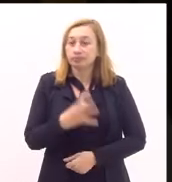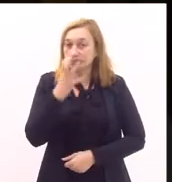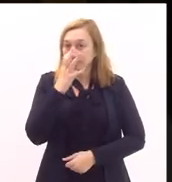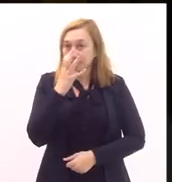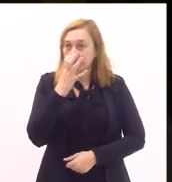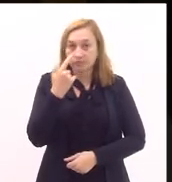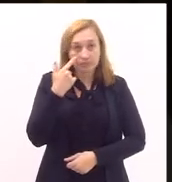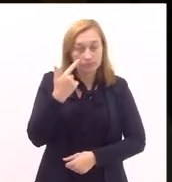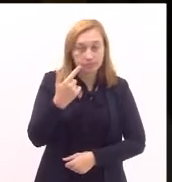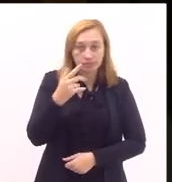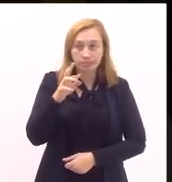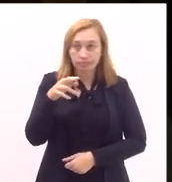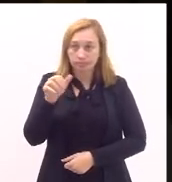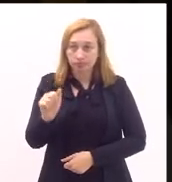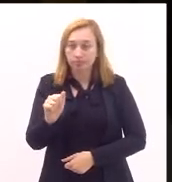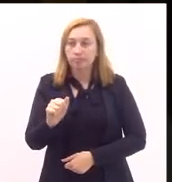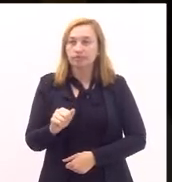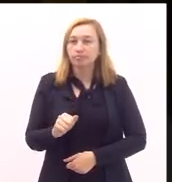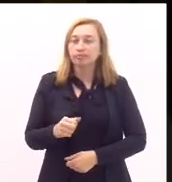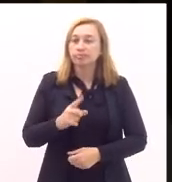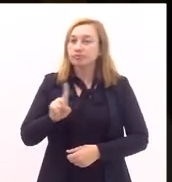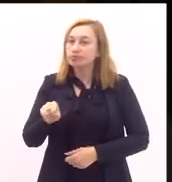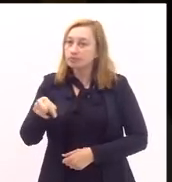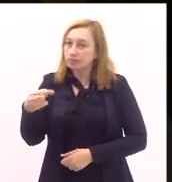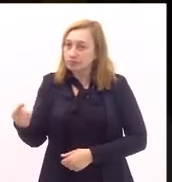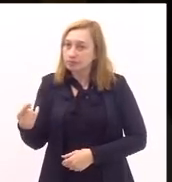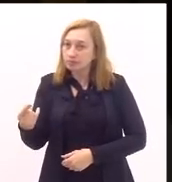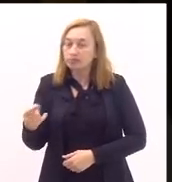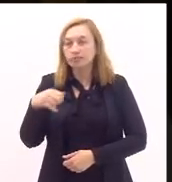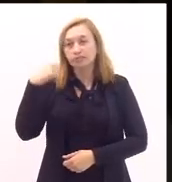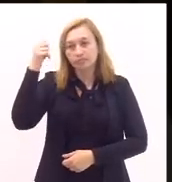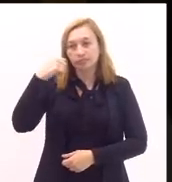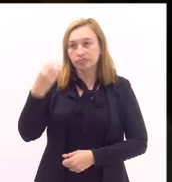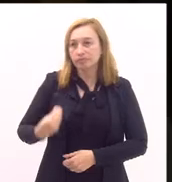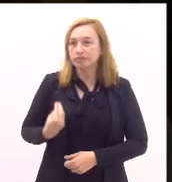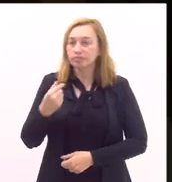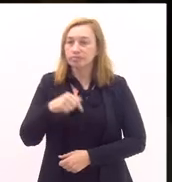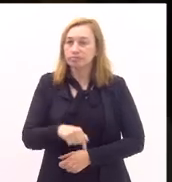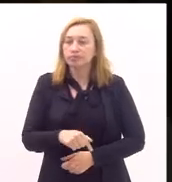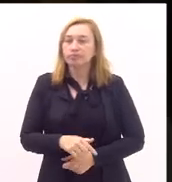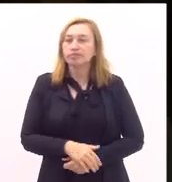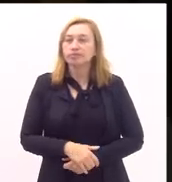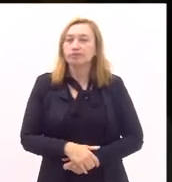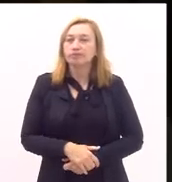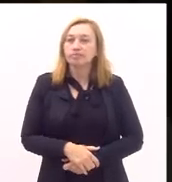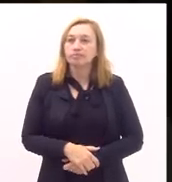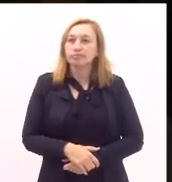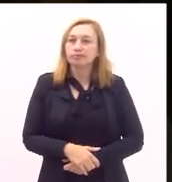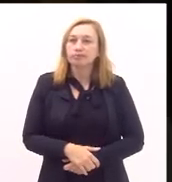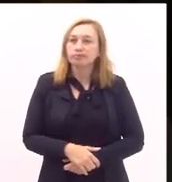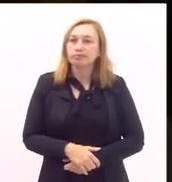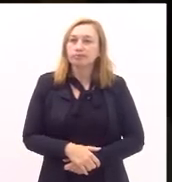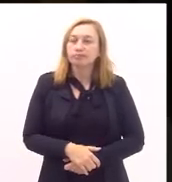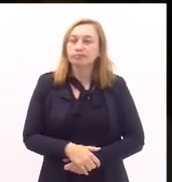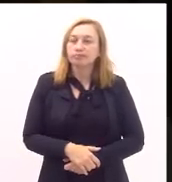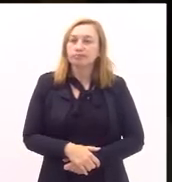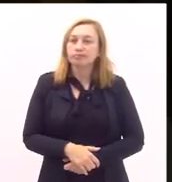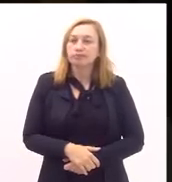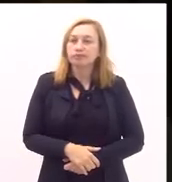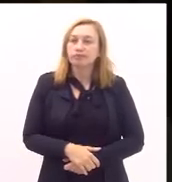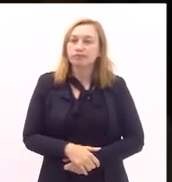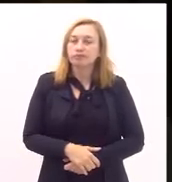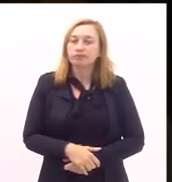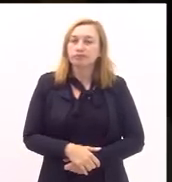admiro tô vendo aqui o Loroza né e tantos outros os artistas que estão aqui presente que dão a alma